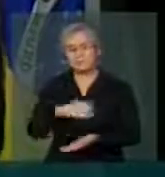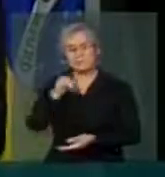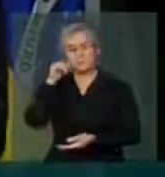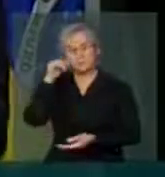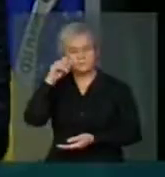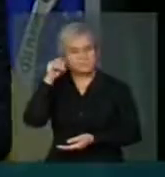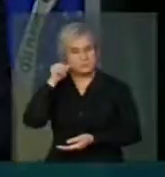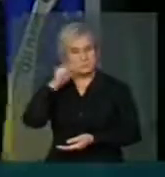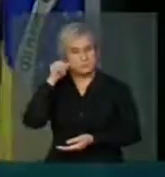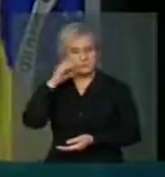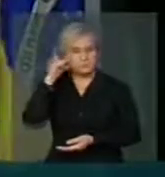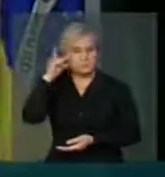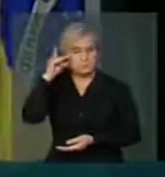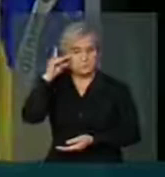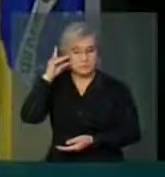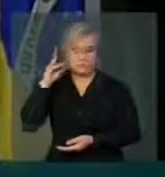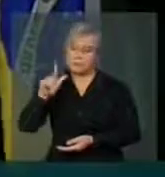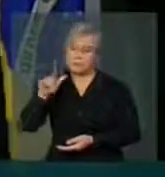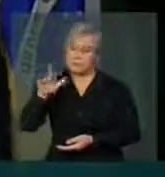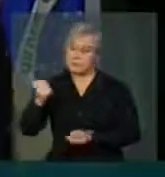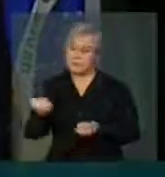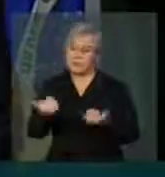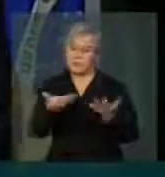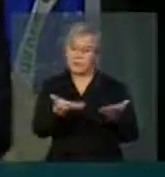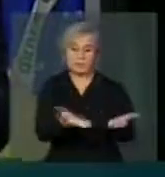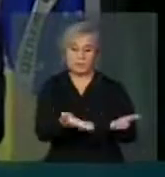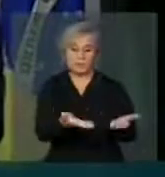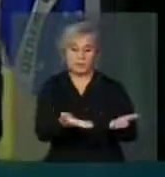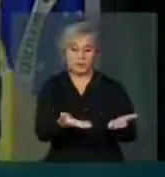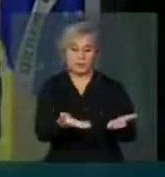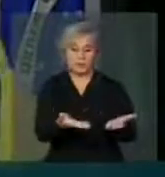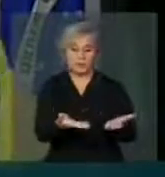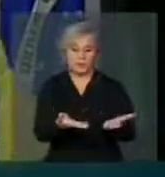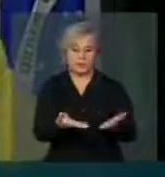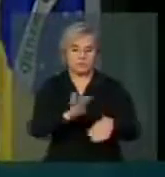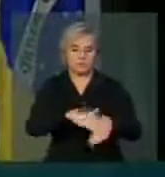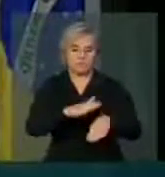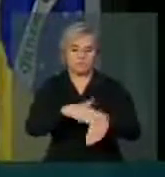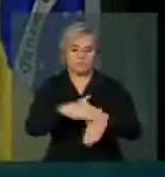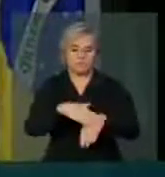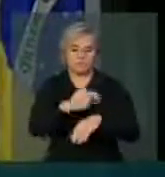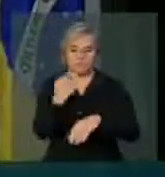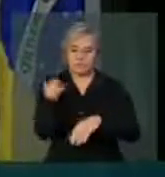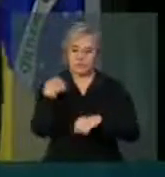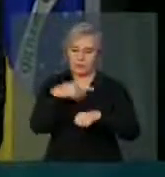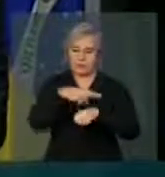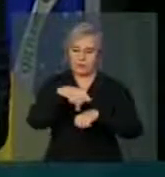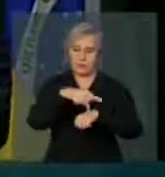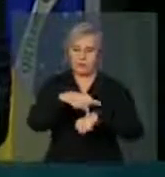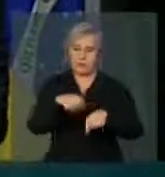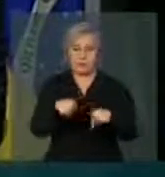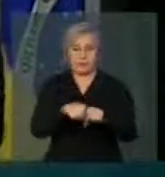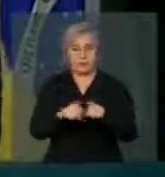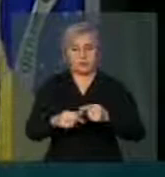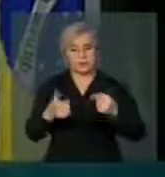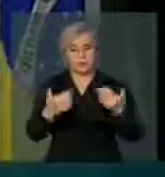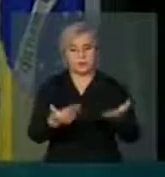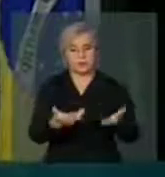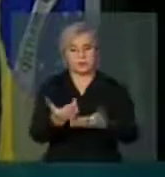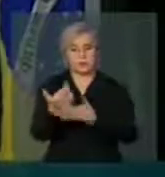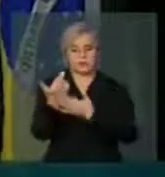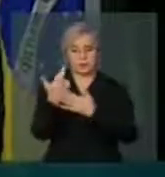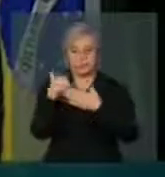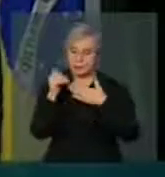Rousseff que Lula entregou a condição de nosso país e, com certeza, a missão de tocar